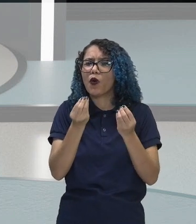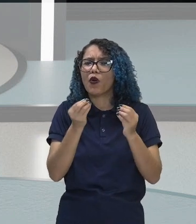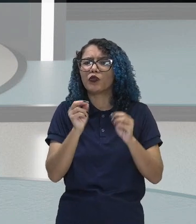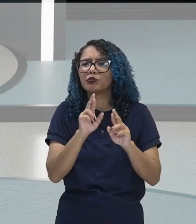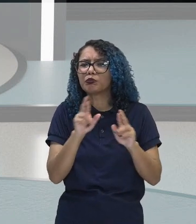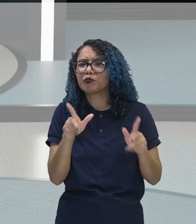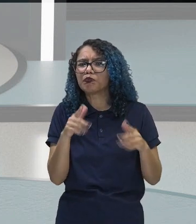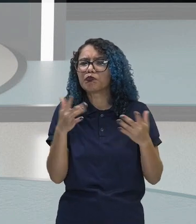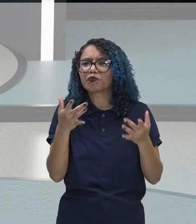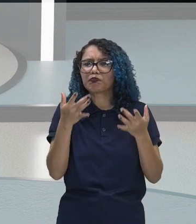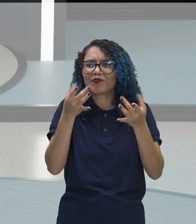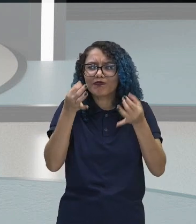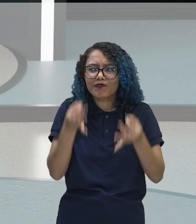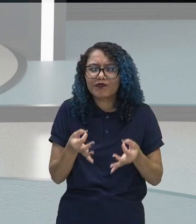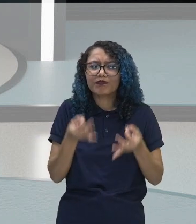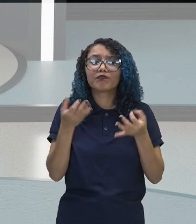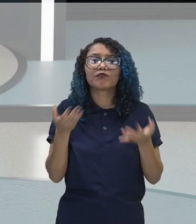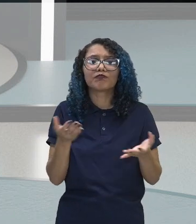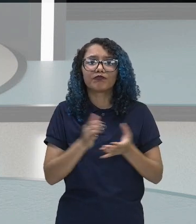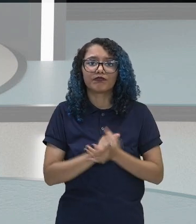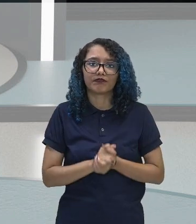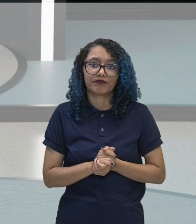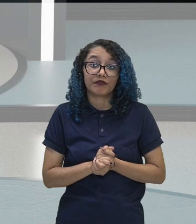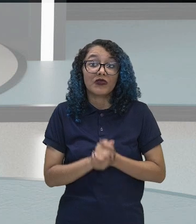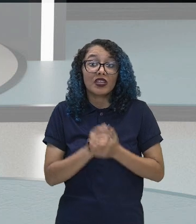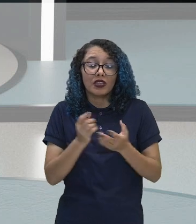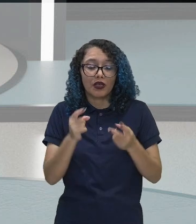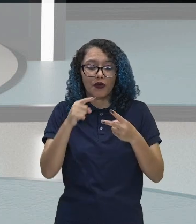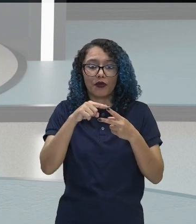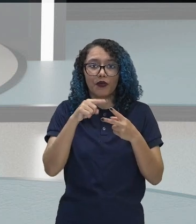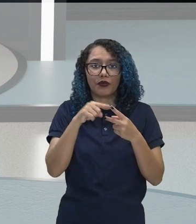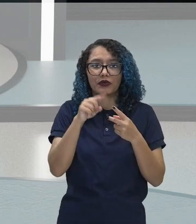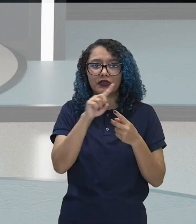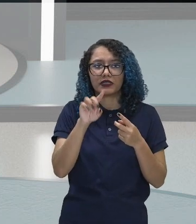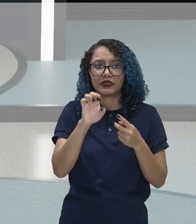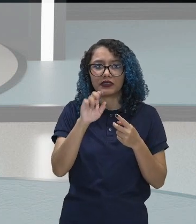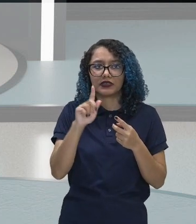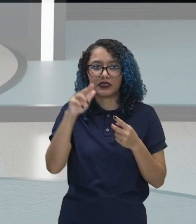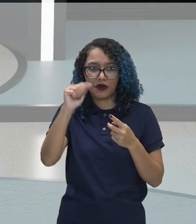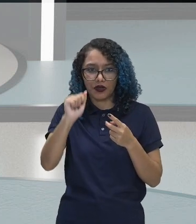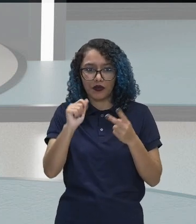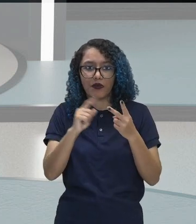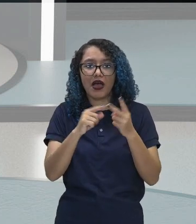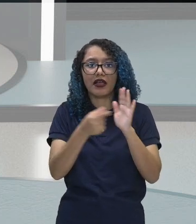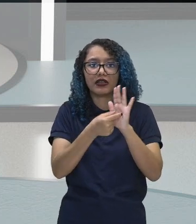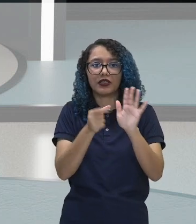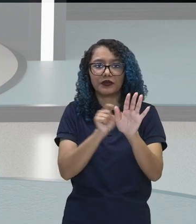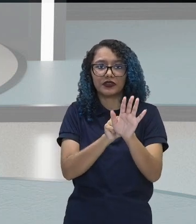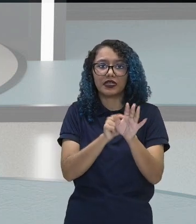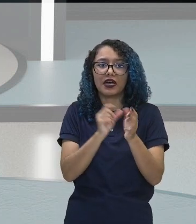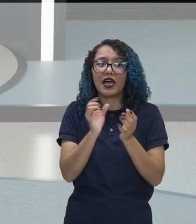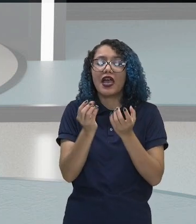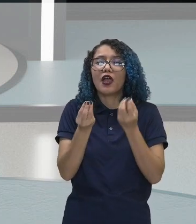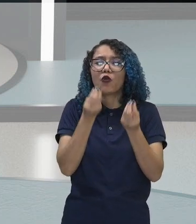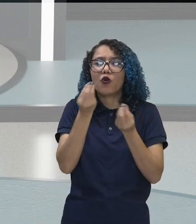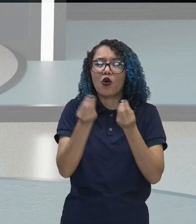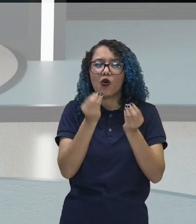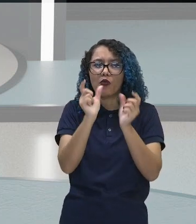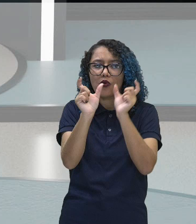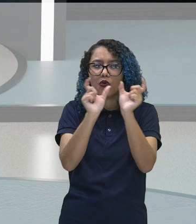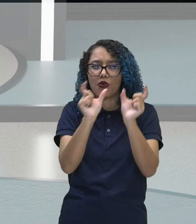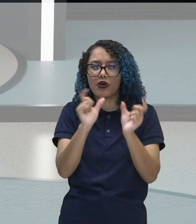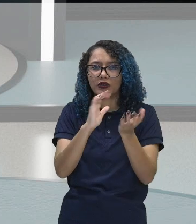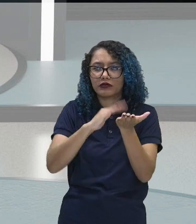diferença entre zeugma e elipse é a forma como os termos omitidos são identificados. Bora